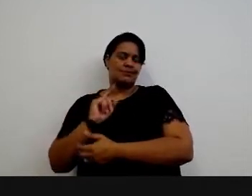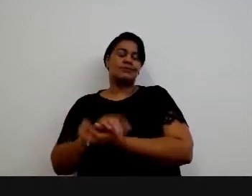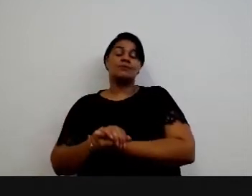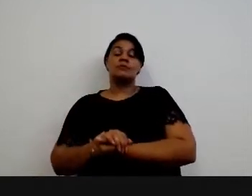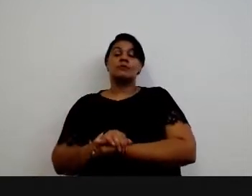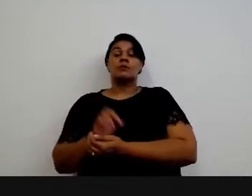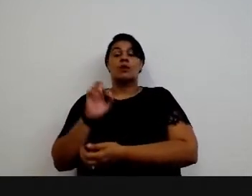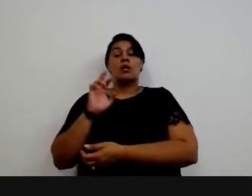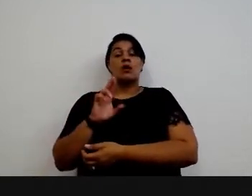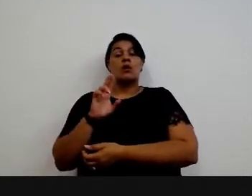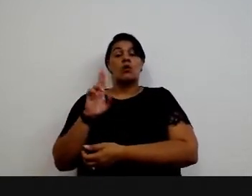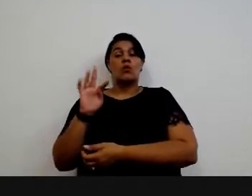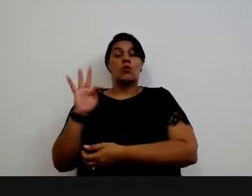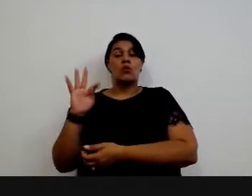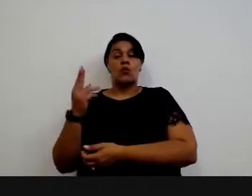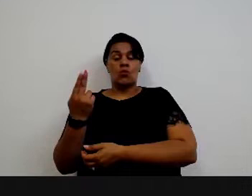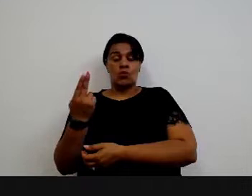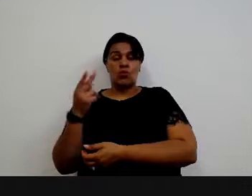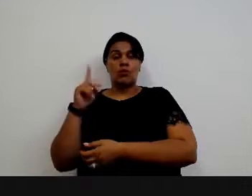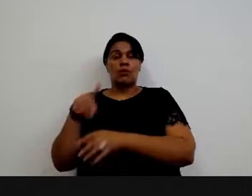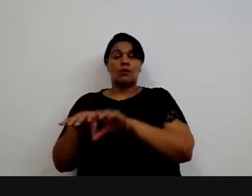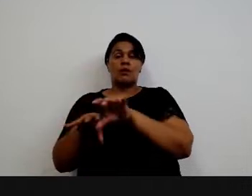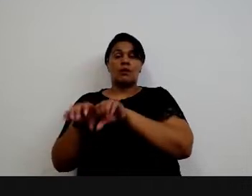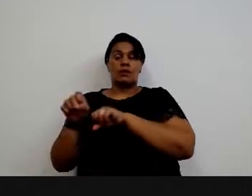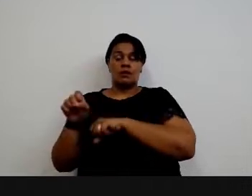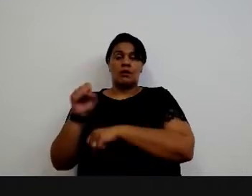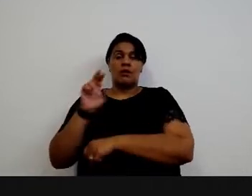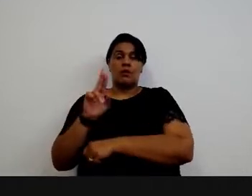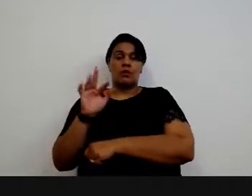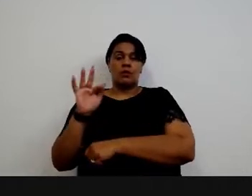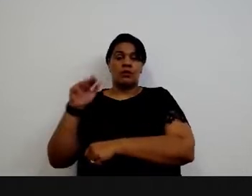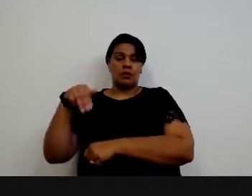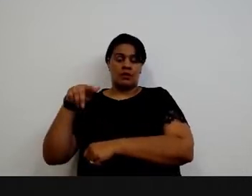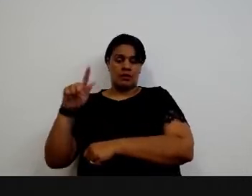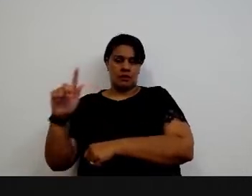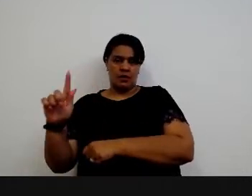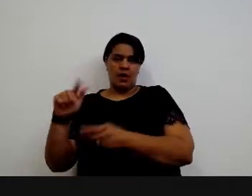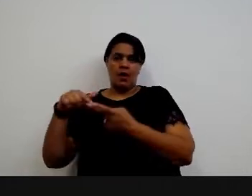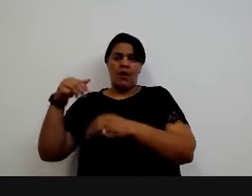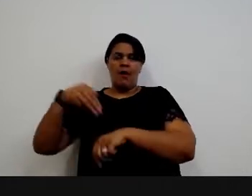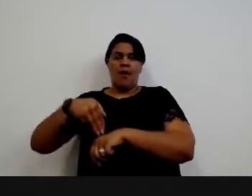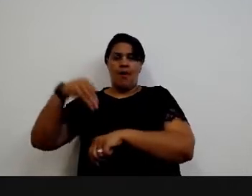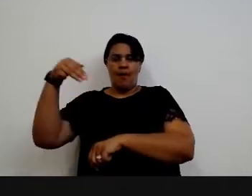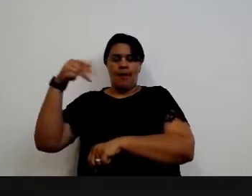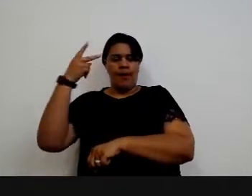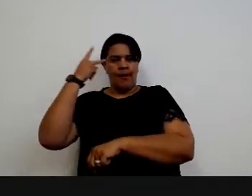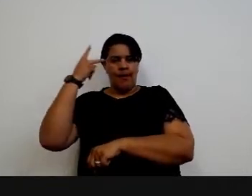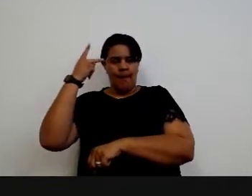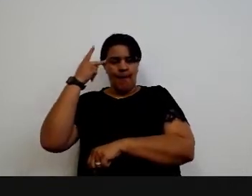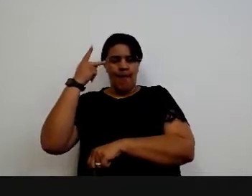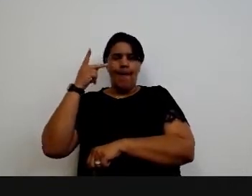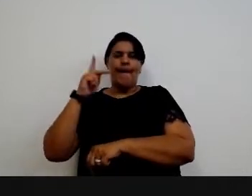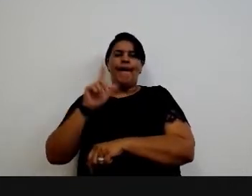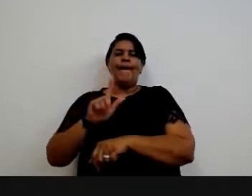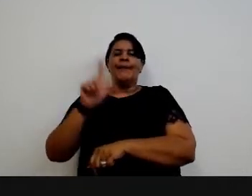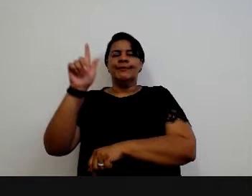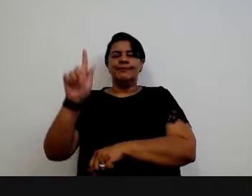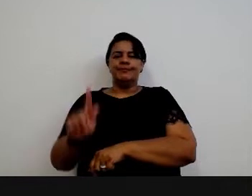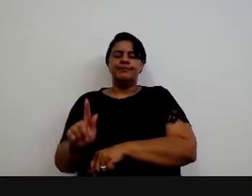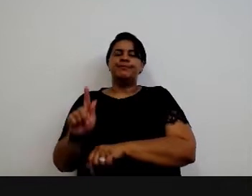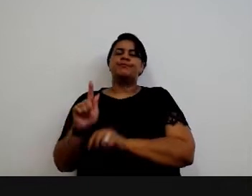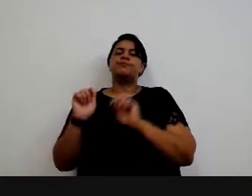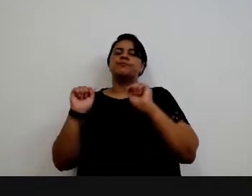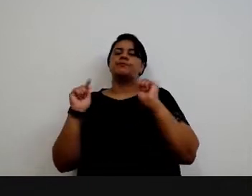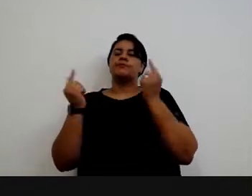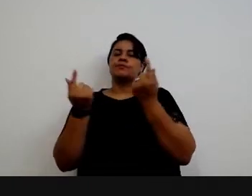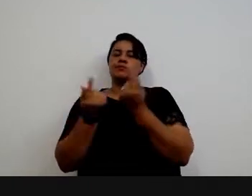é educadora, graduada pela UFMG, mestre pela USP e gerente-geral da Escola do Legislativo da Assembleia de